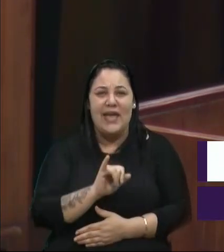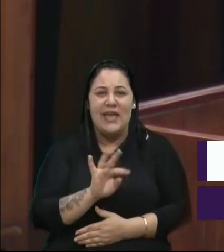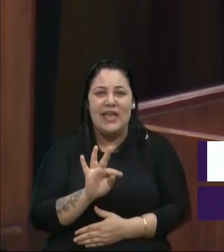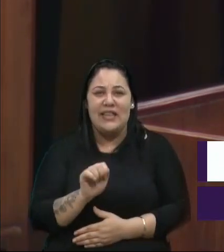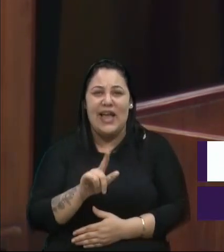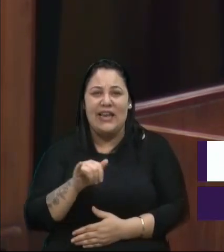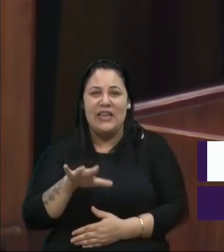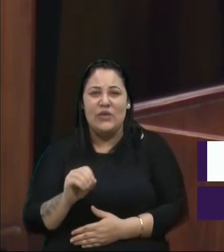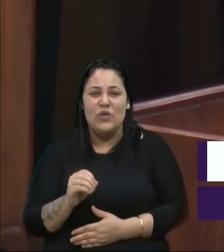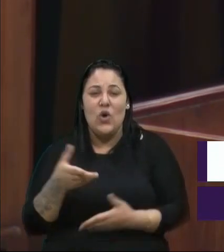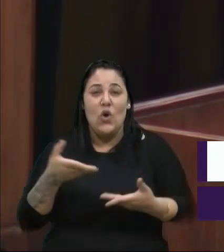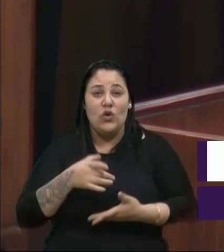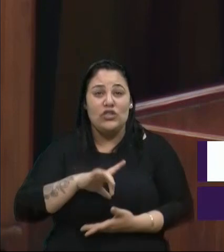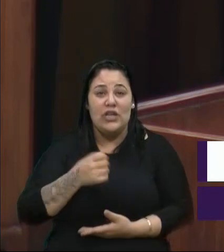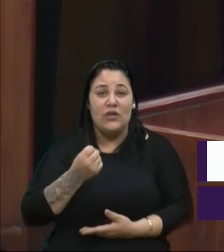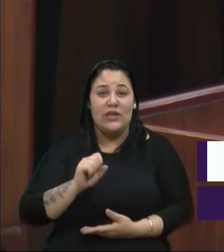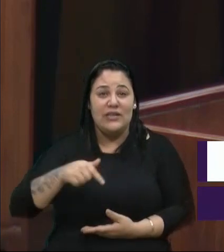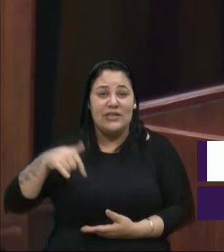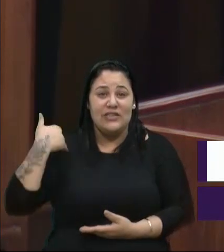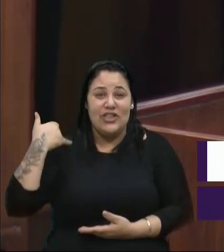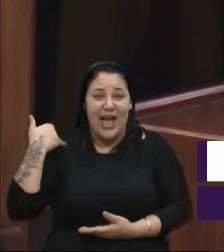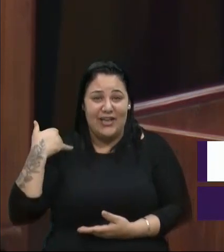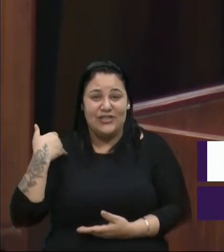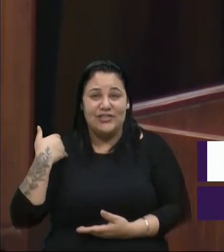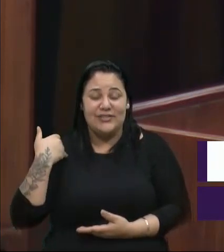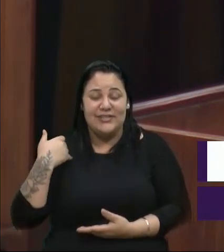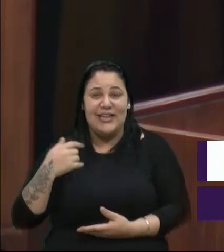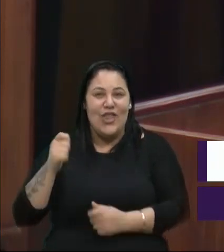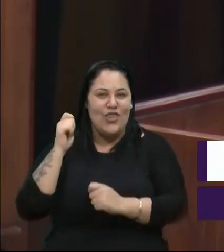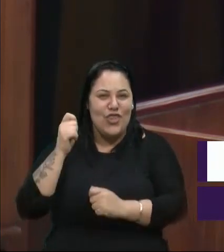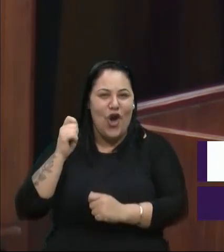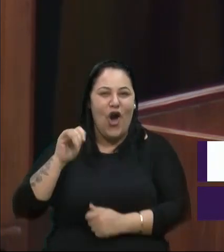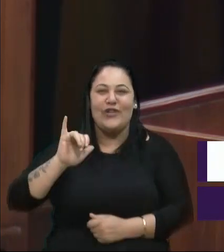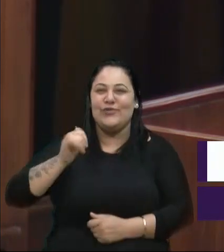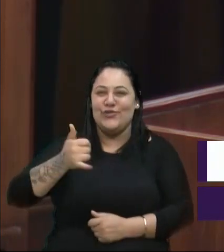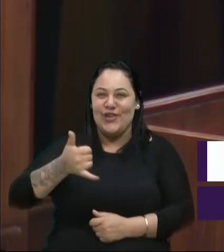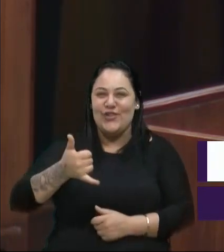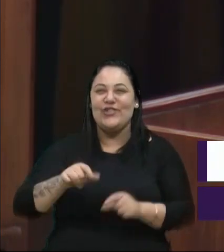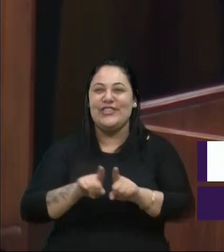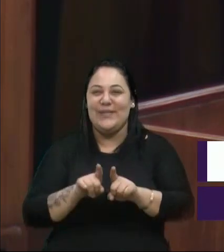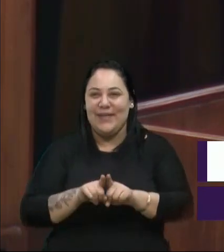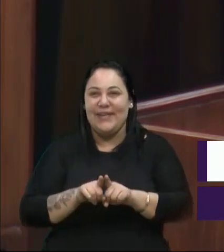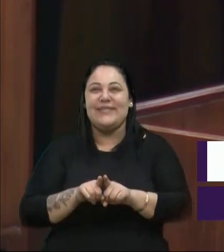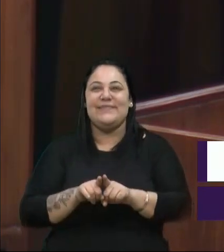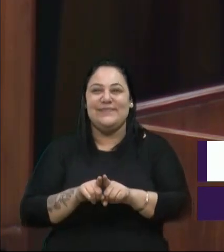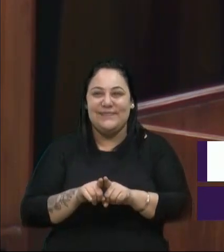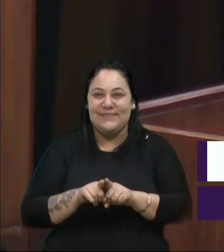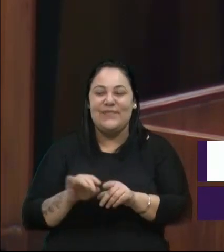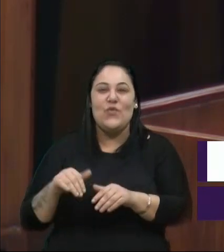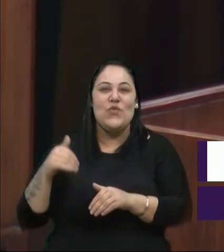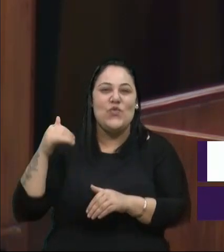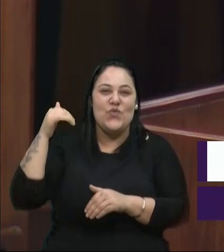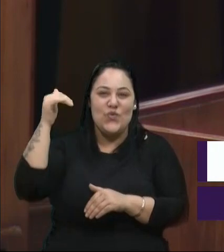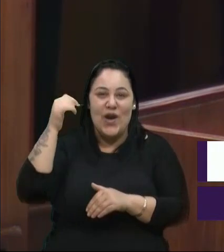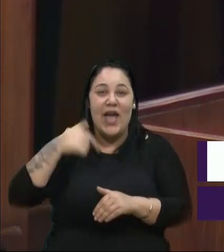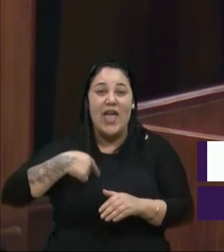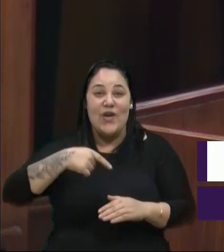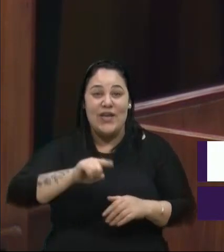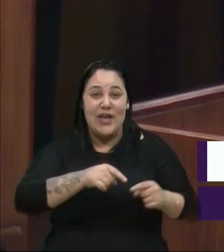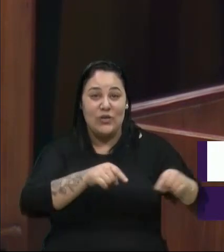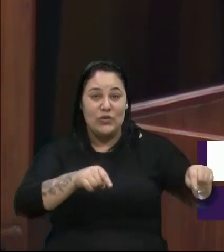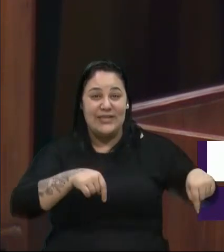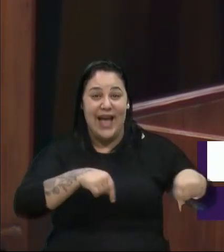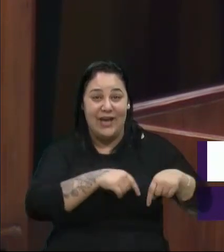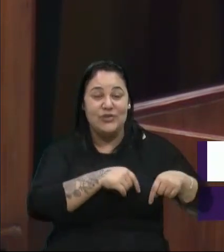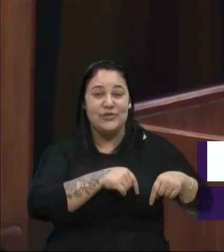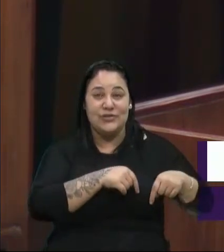tem 87 anos e é um juventudista desde que nasceu, aos jogos do Alfredo Jaconi desde a década,